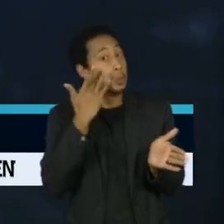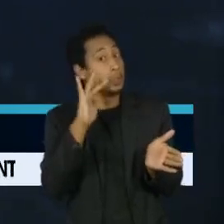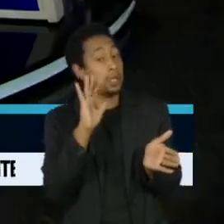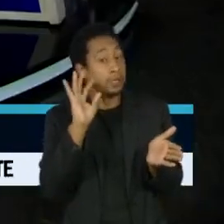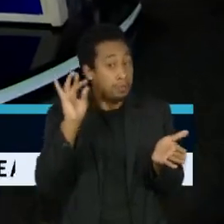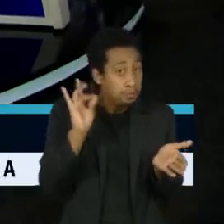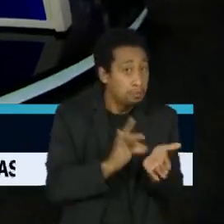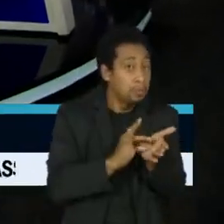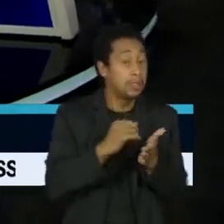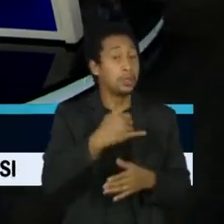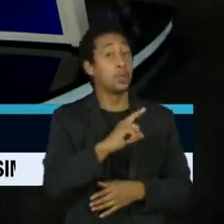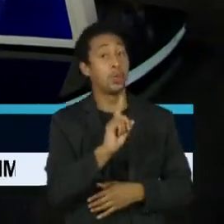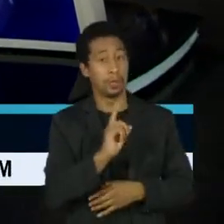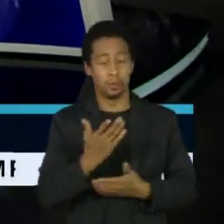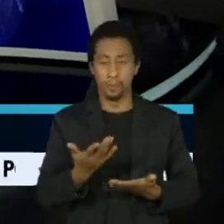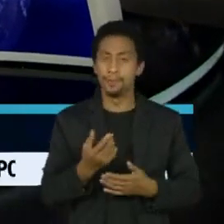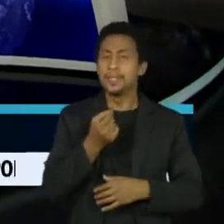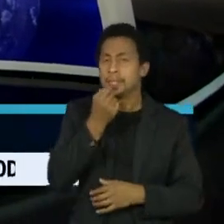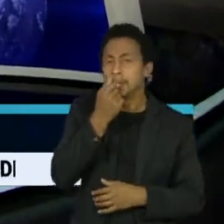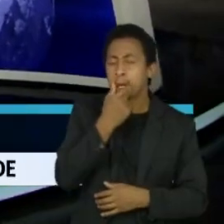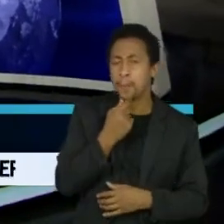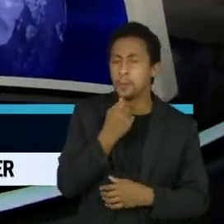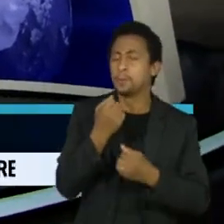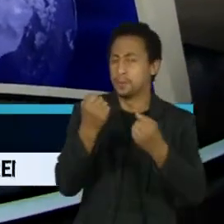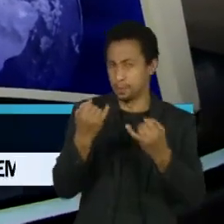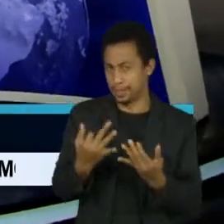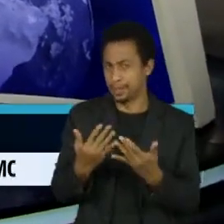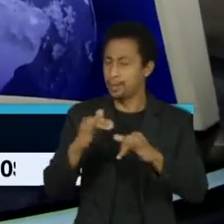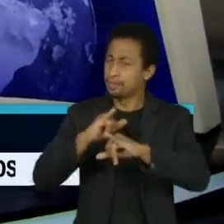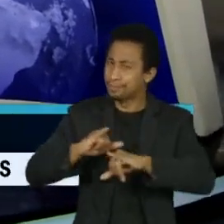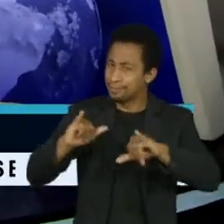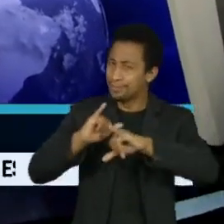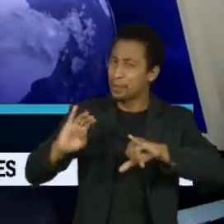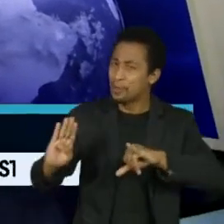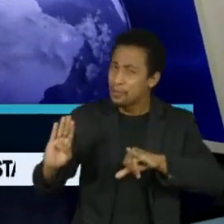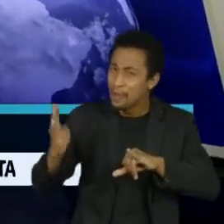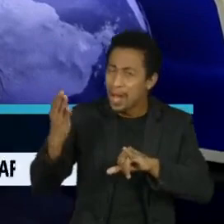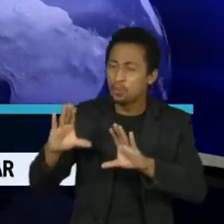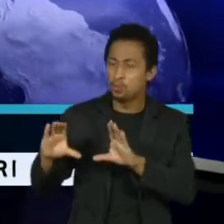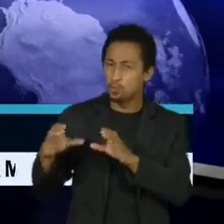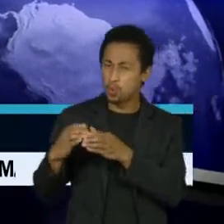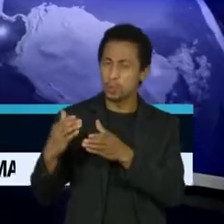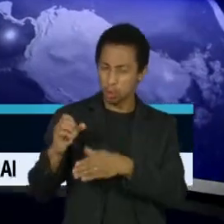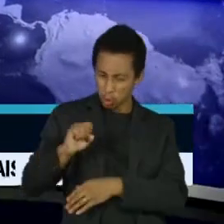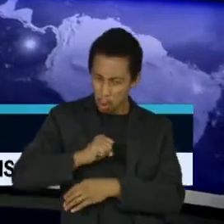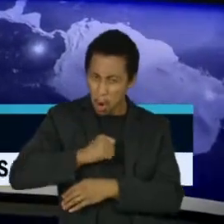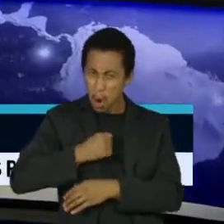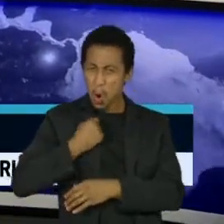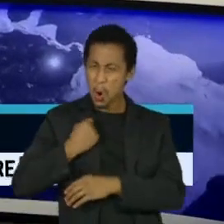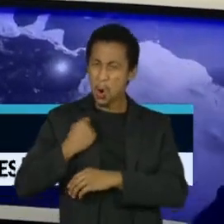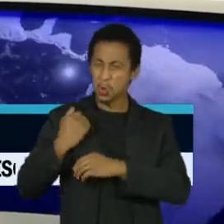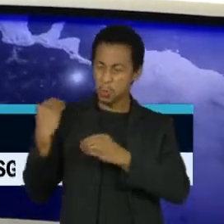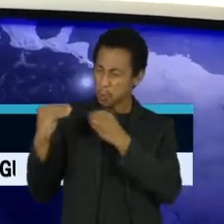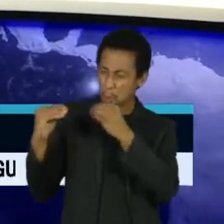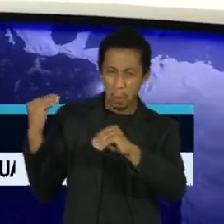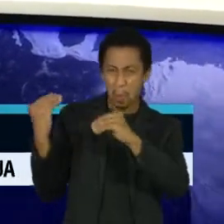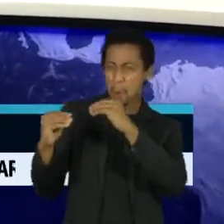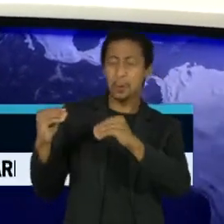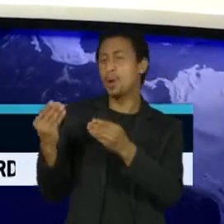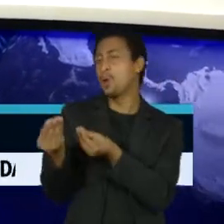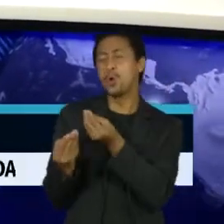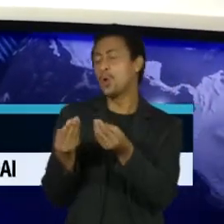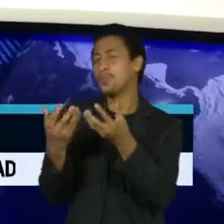o Sakamoto como se estruturam as campanhas de ódio e desinformação no Brasil atualmente vários